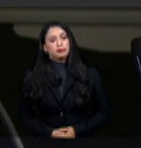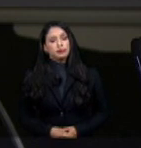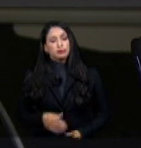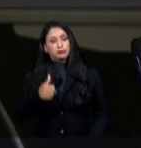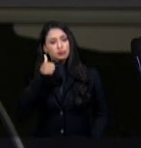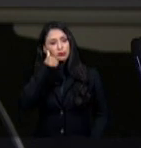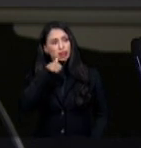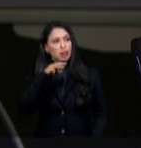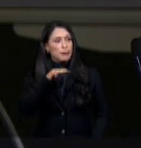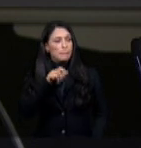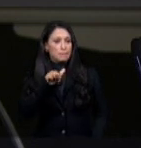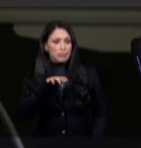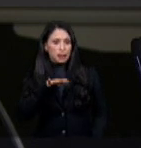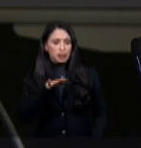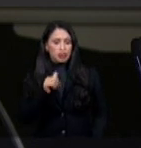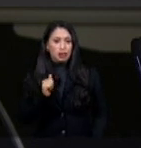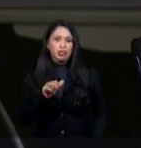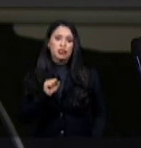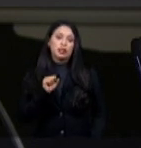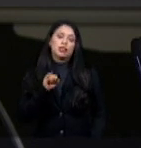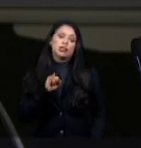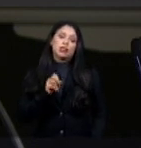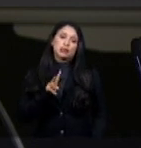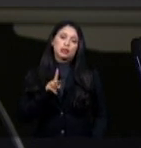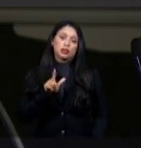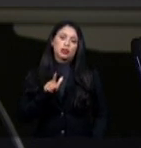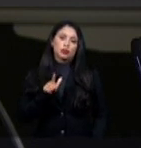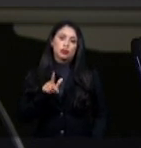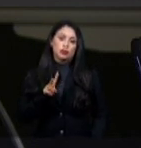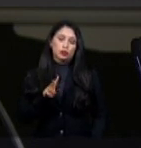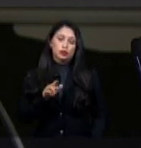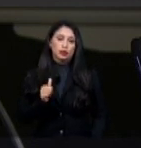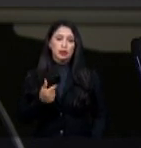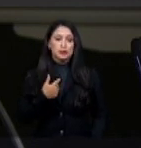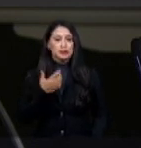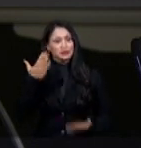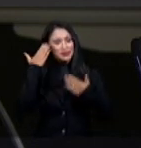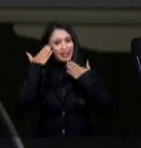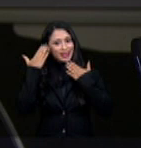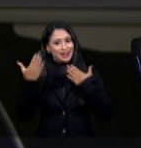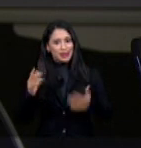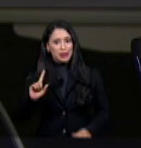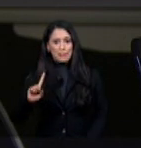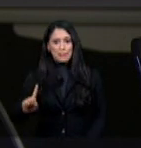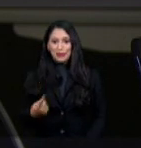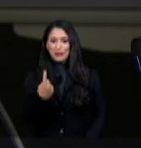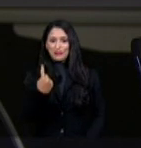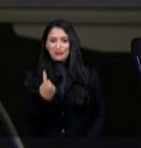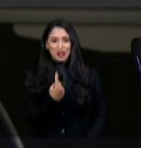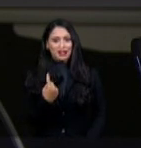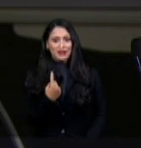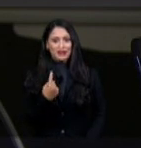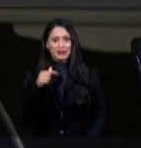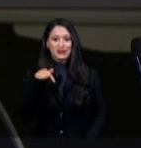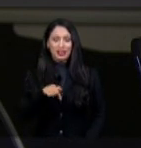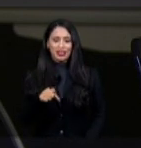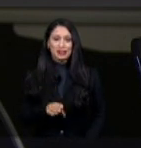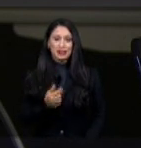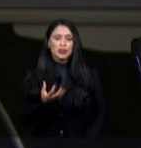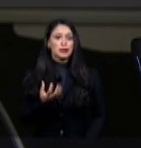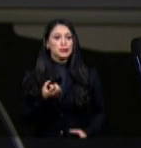Silvia quero agradecer muito issimo convite a minha primeira vez aqui e foi muito bom